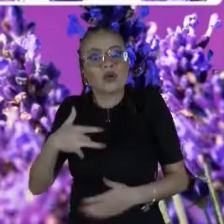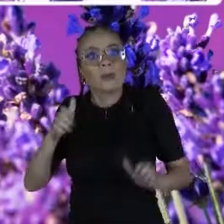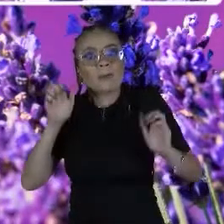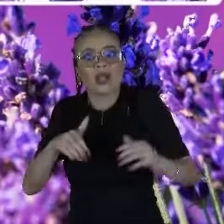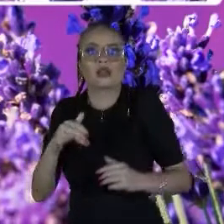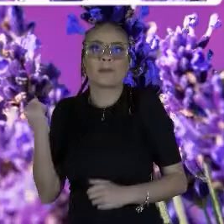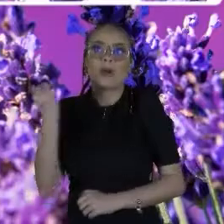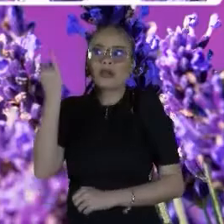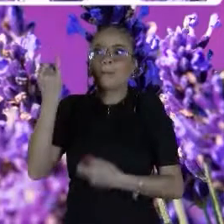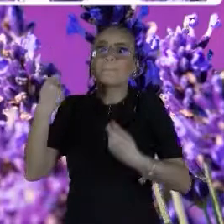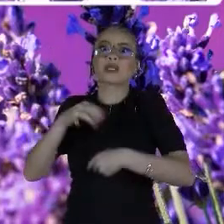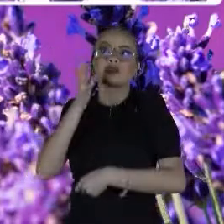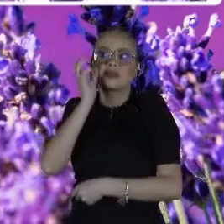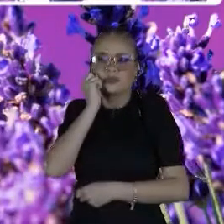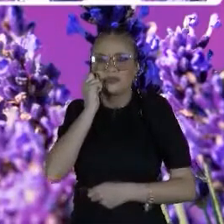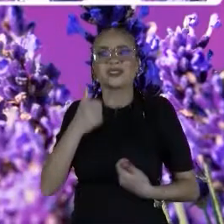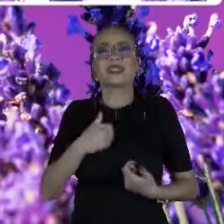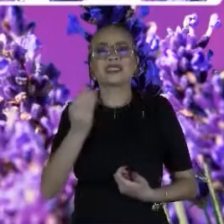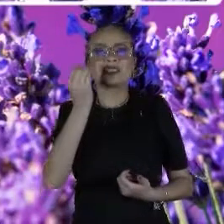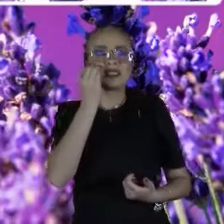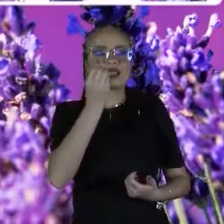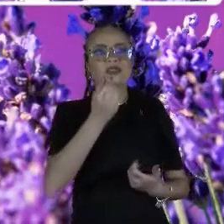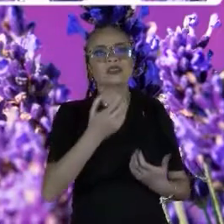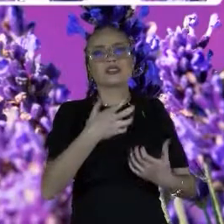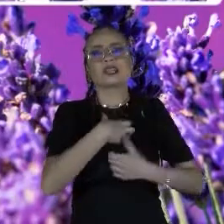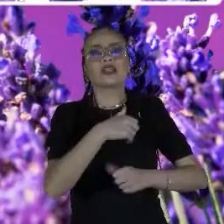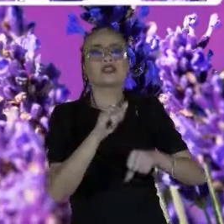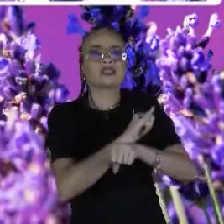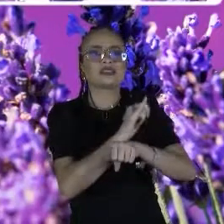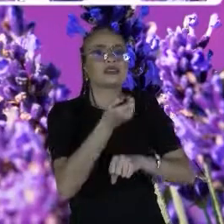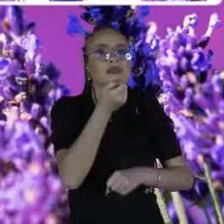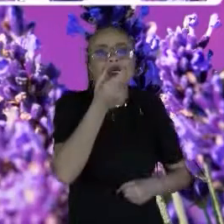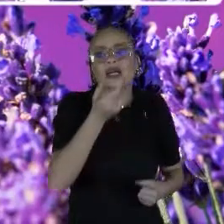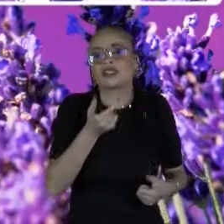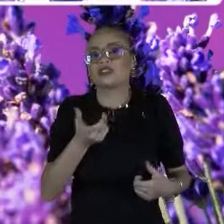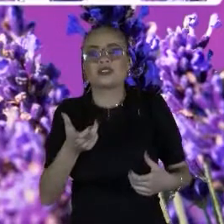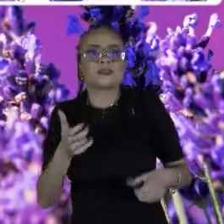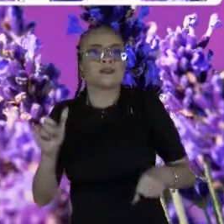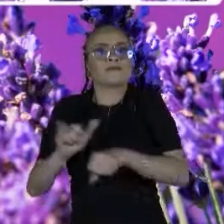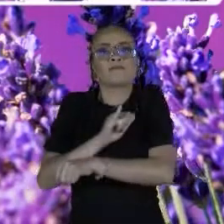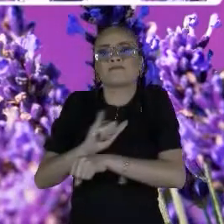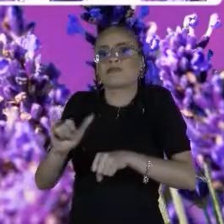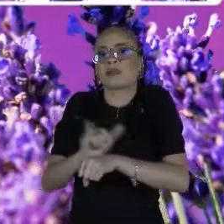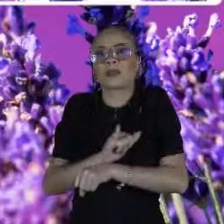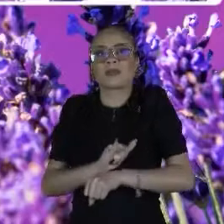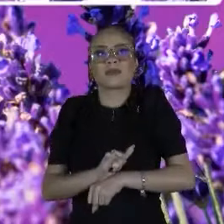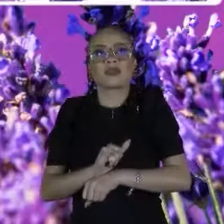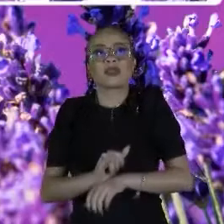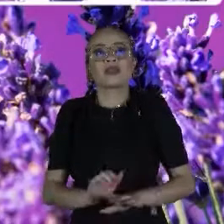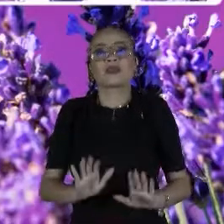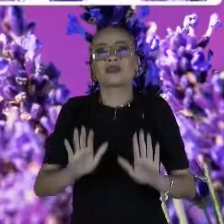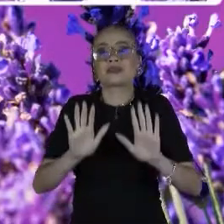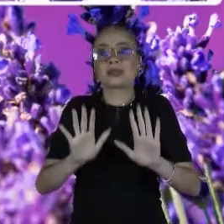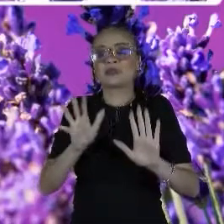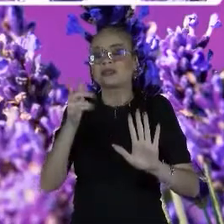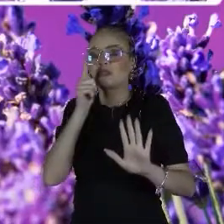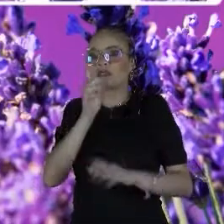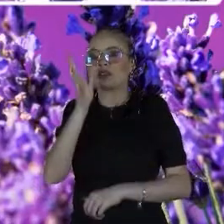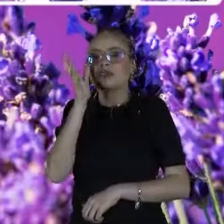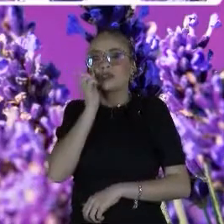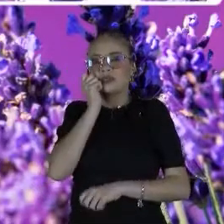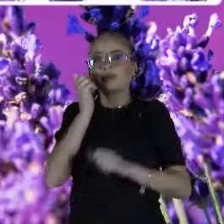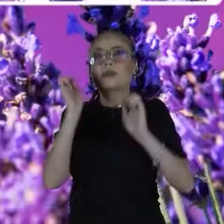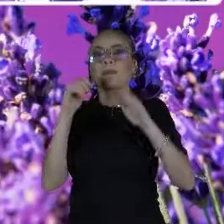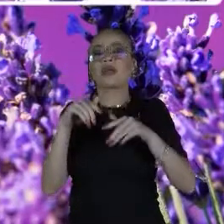eu cheguei a recorrer a alguns remédios algumas sofre o que acontecia e eu dormia muito bem mas de manhã